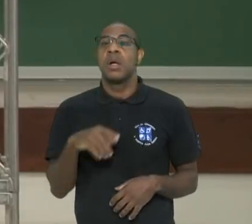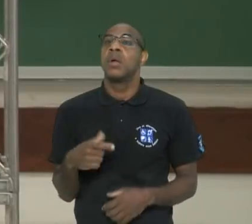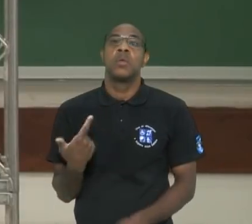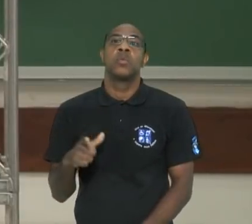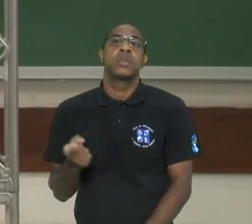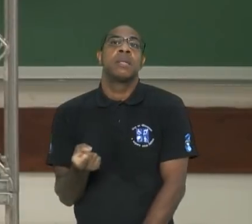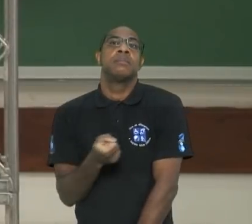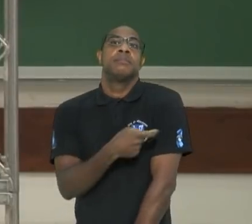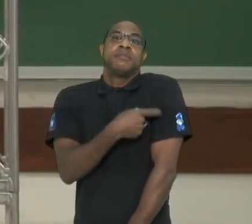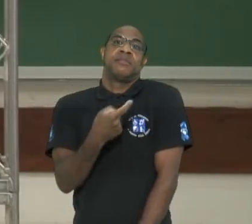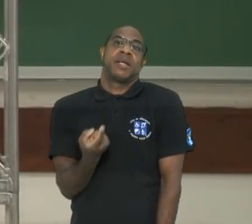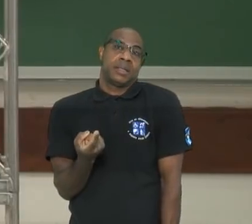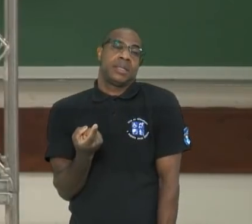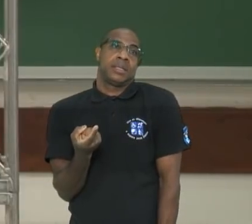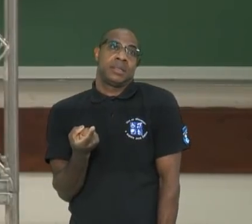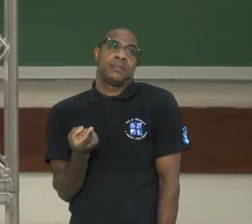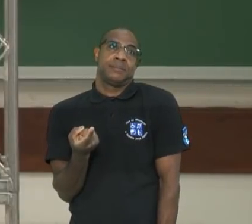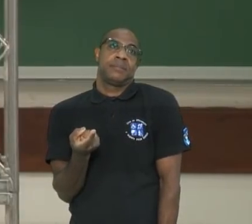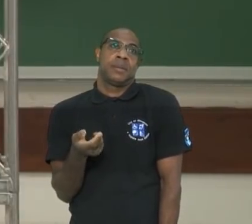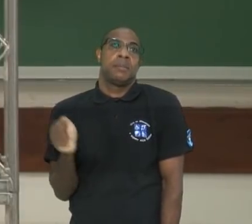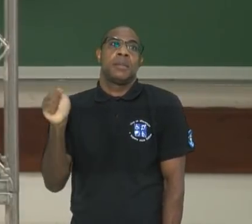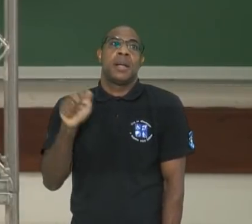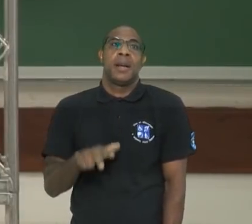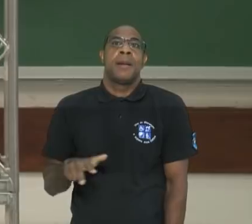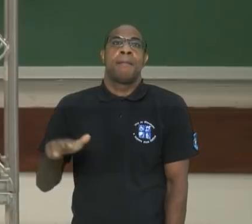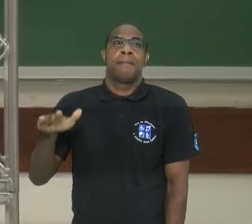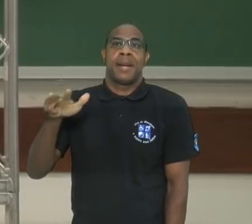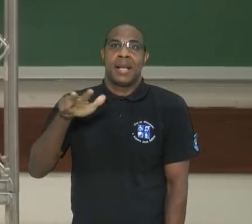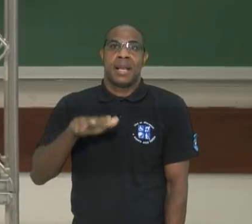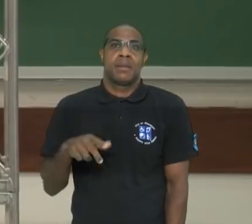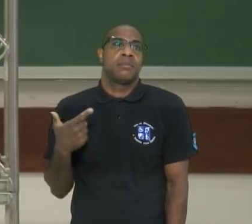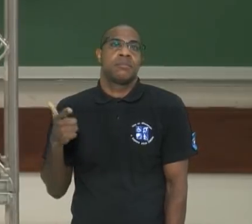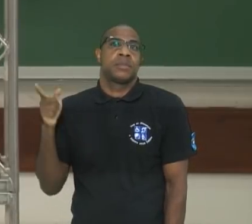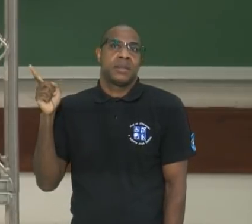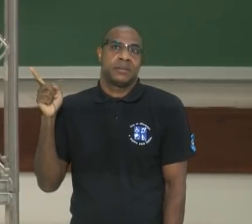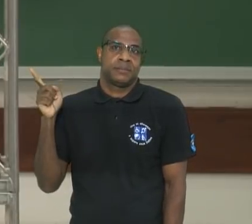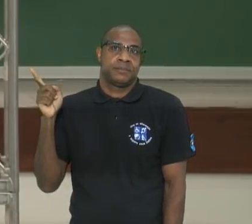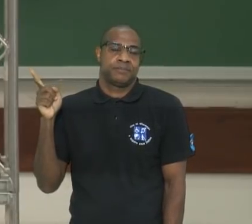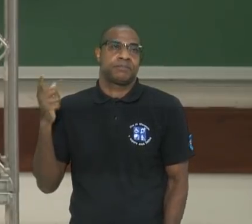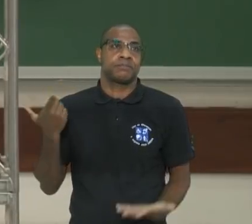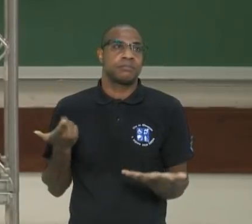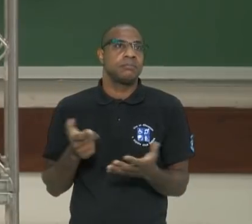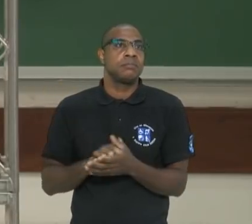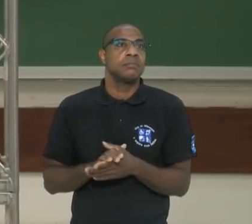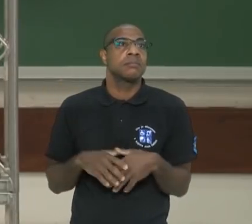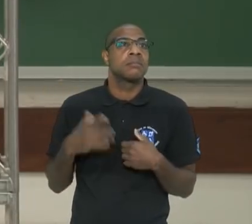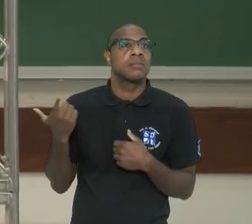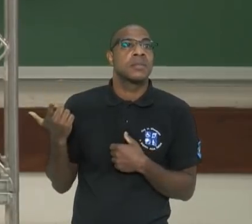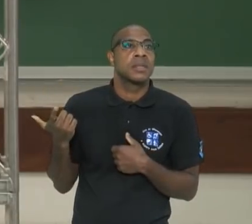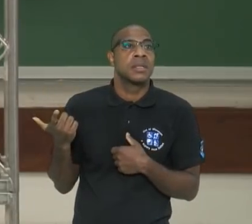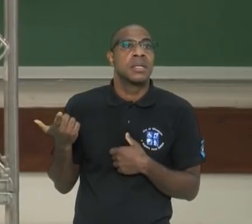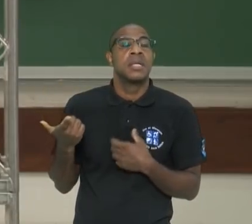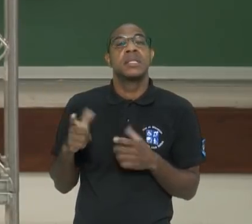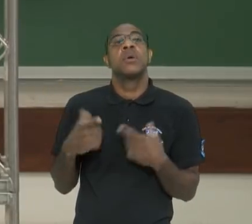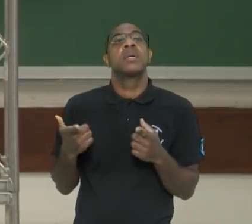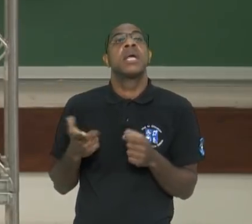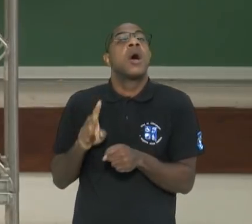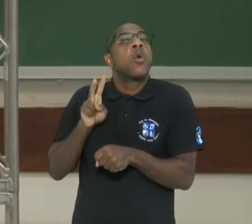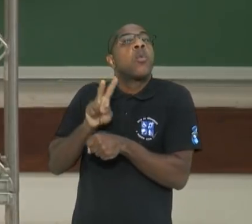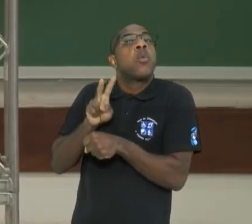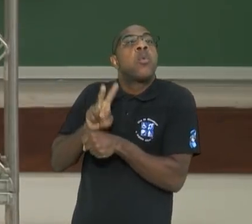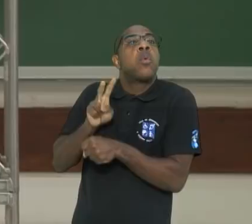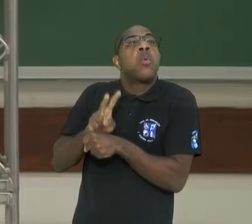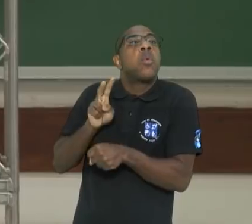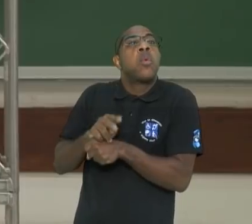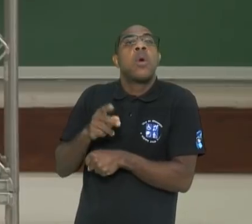vacinas, pessoal, para as doenças causadas por protozoários. Então, a gente vai focar aqui na prevenção. Se é uma